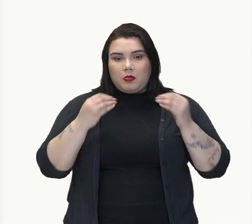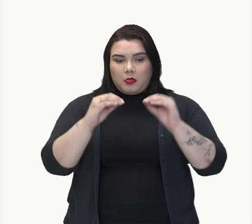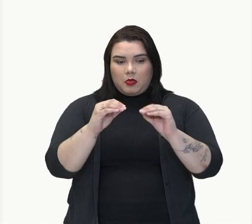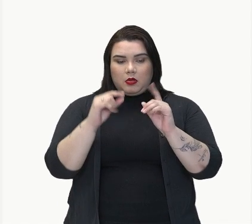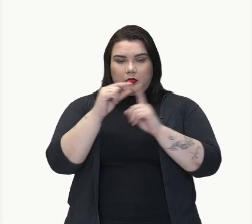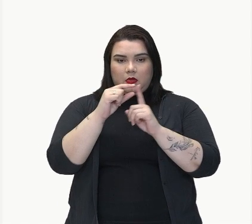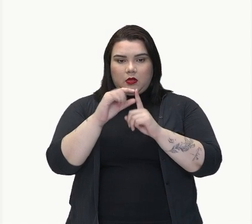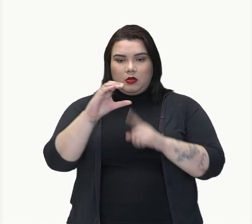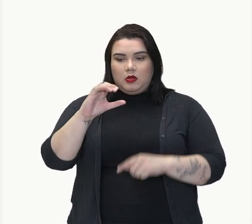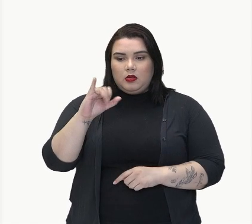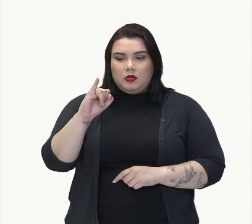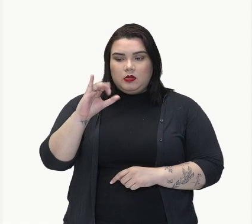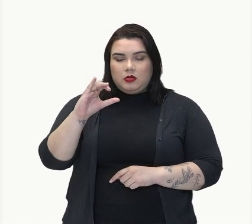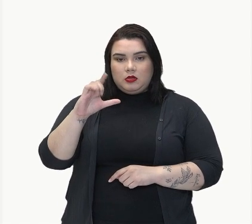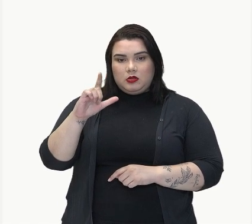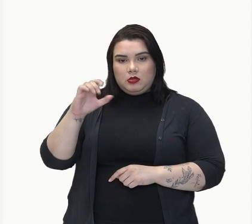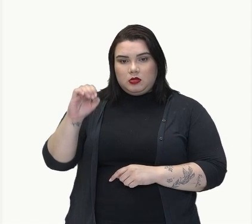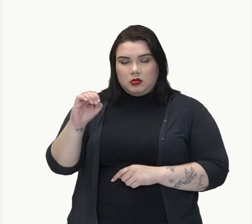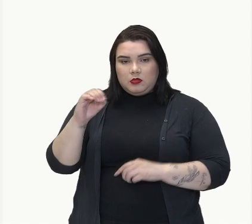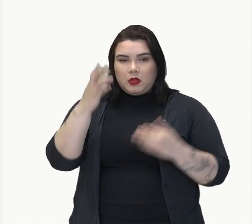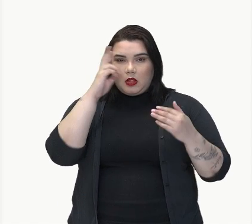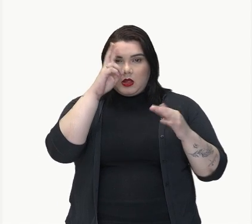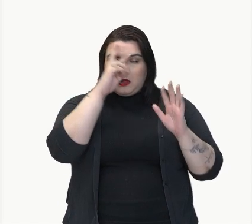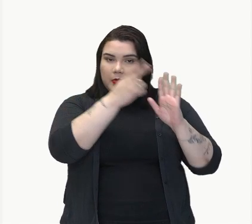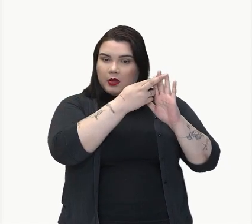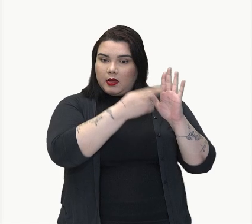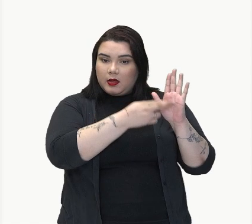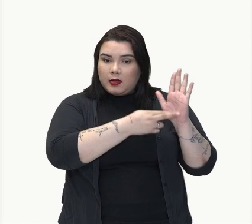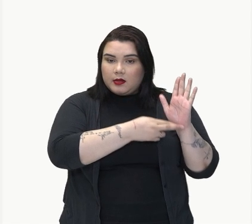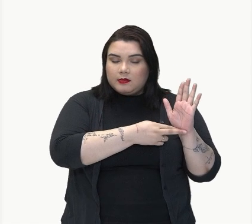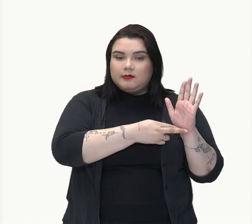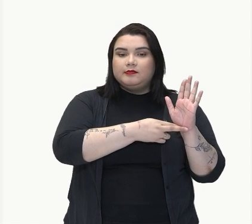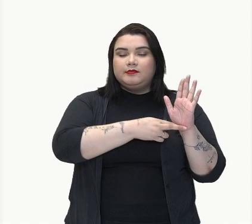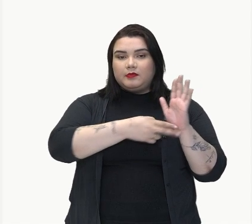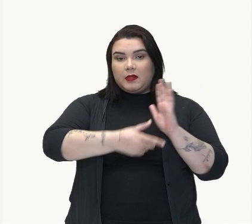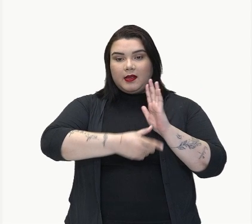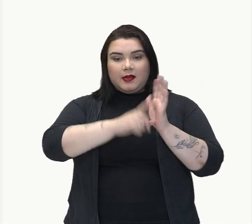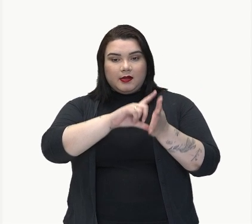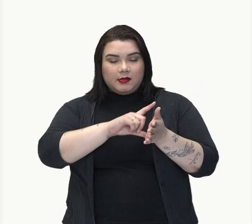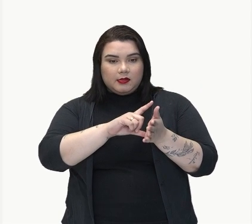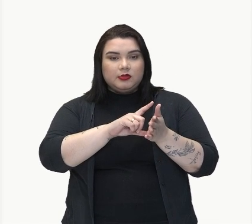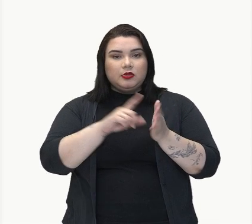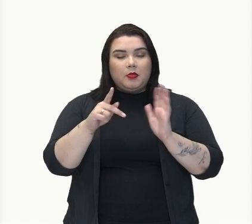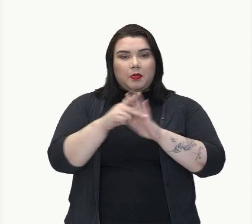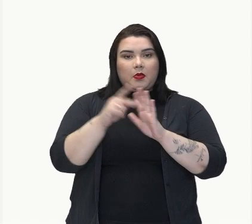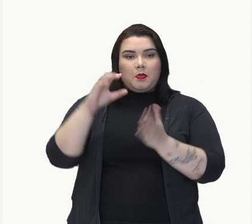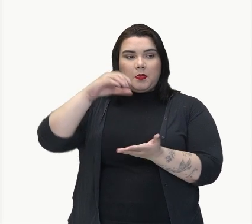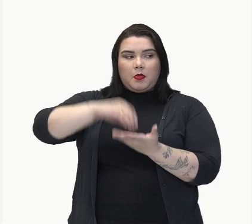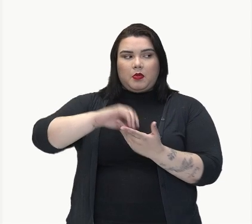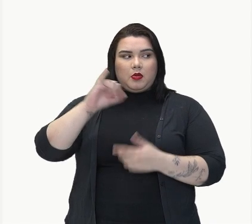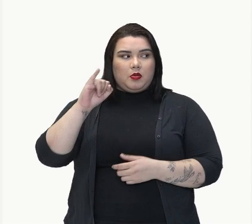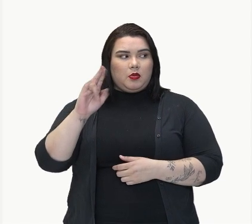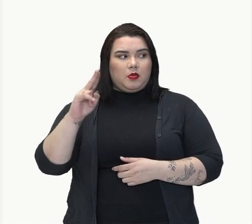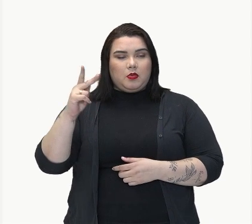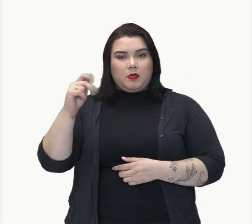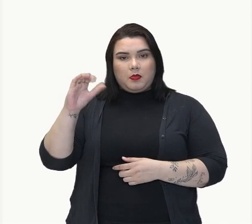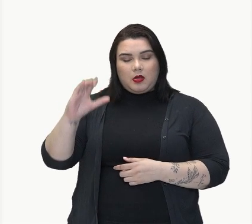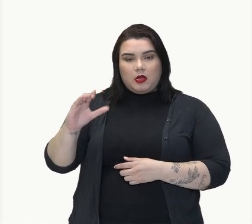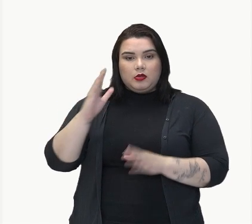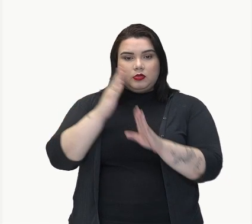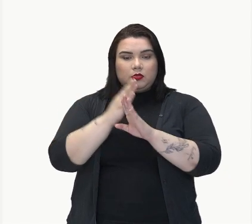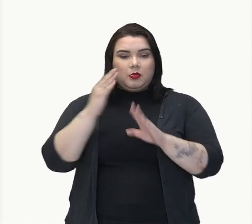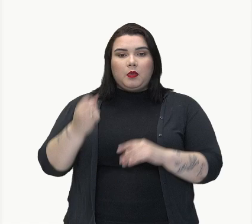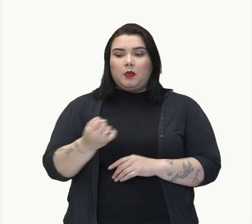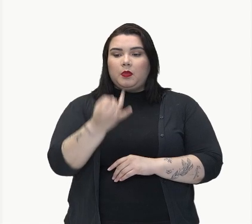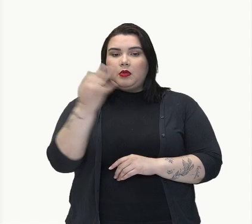ciclo, pego as regras estabelecidas pela IUPAC, identificando a quantidade